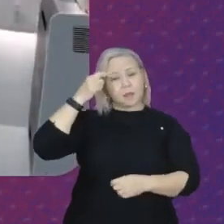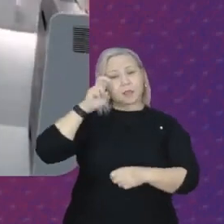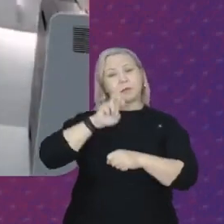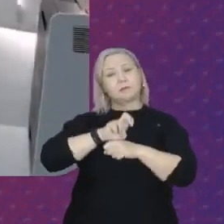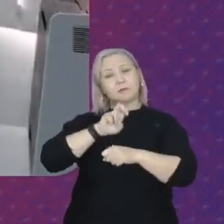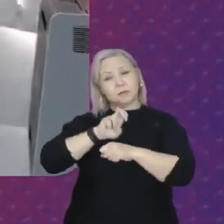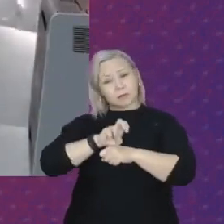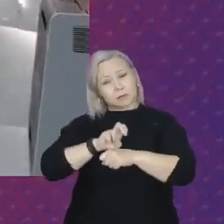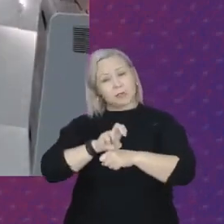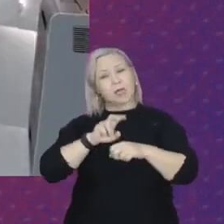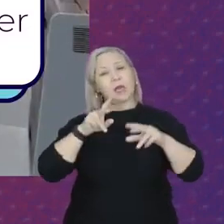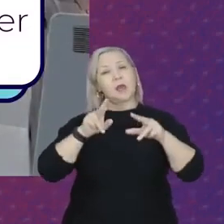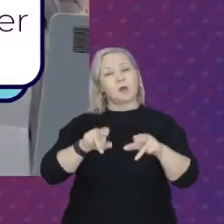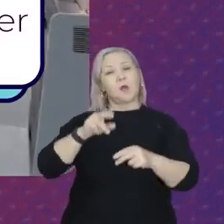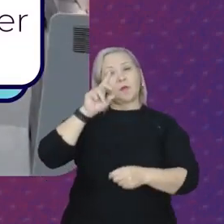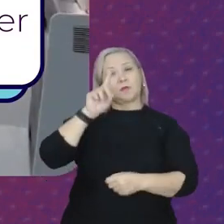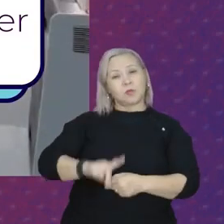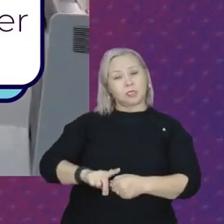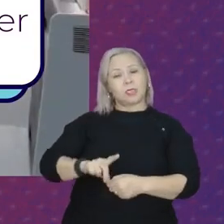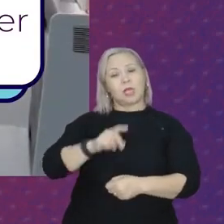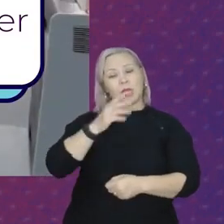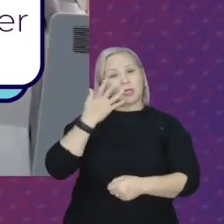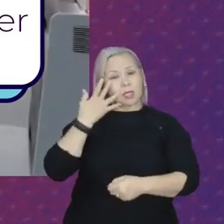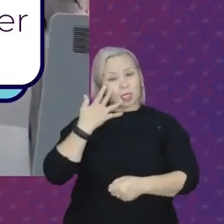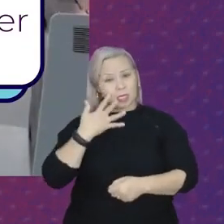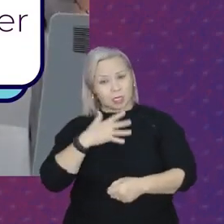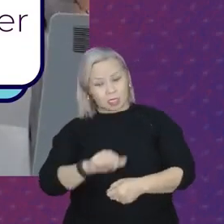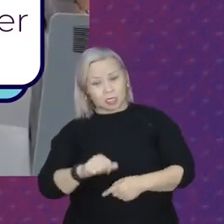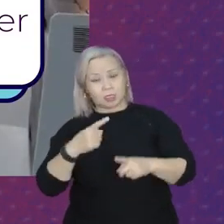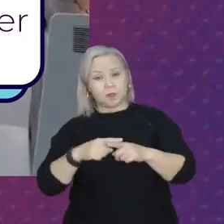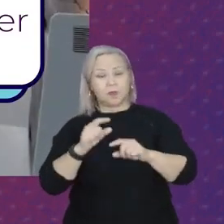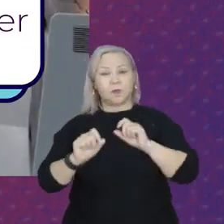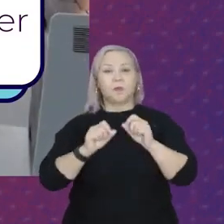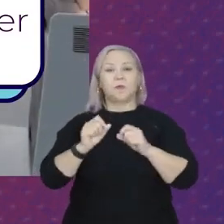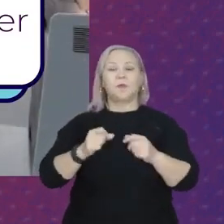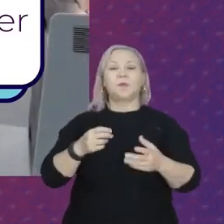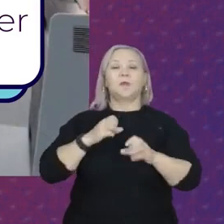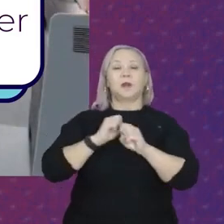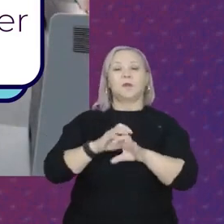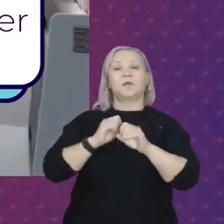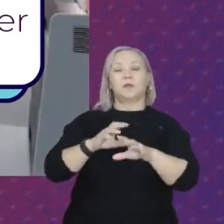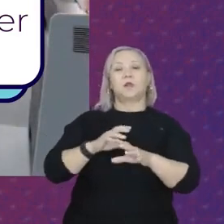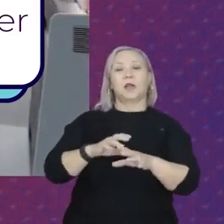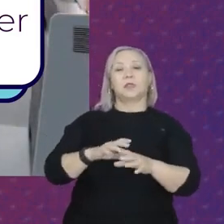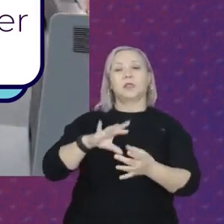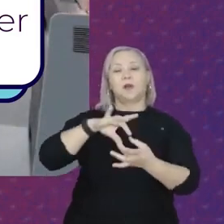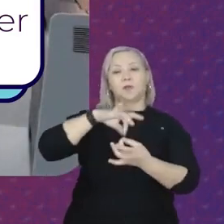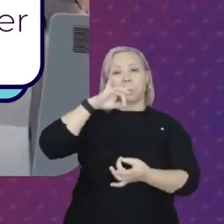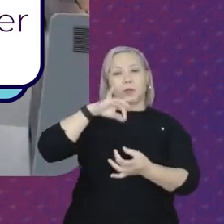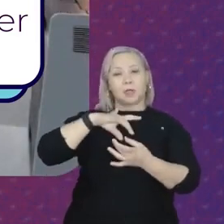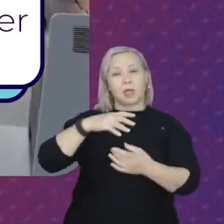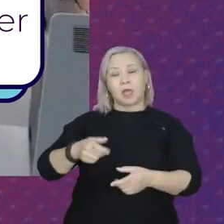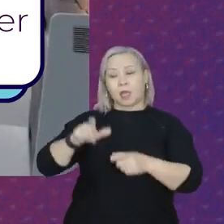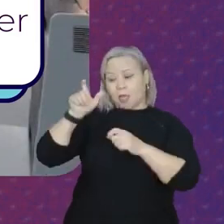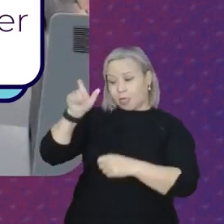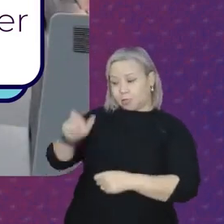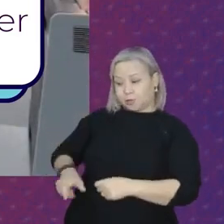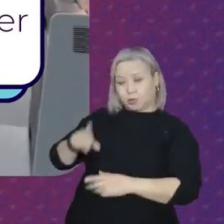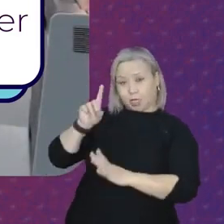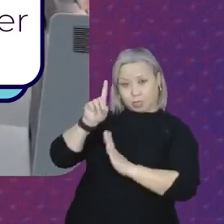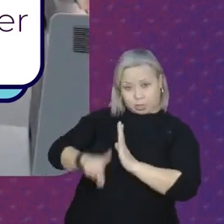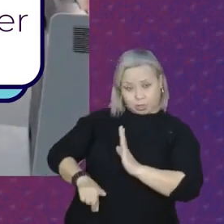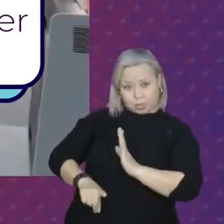creches como um direito da criança, porque a educação é um direito subjetivo público, né, e a criança é um sujeito de direitos,